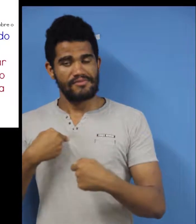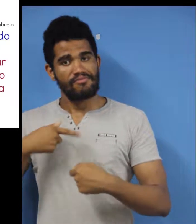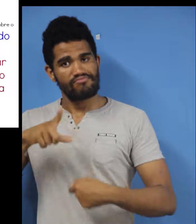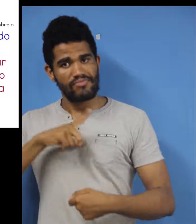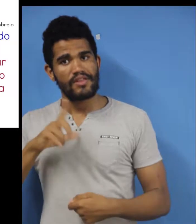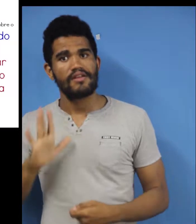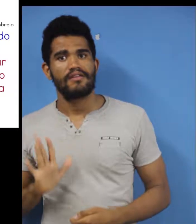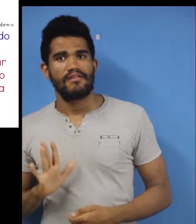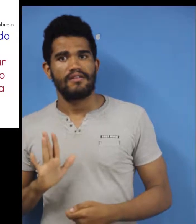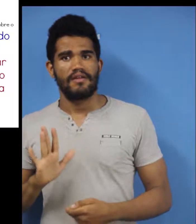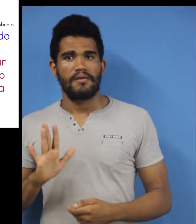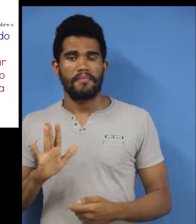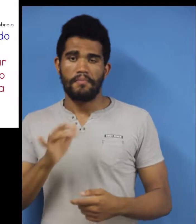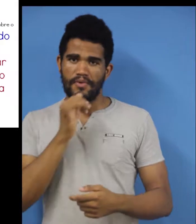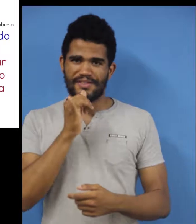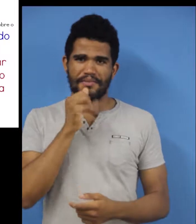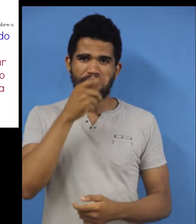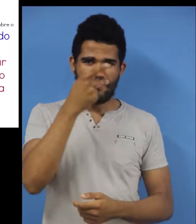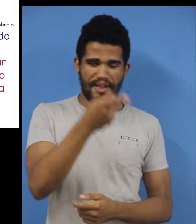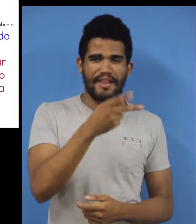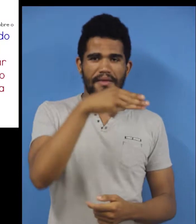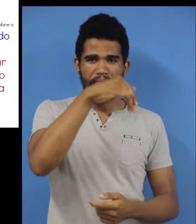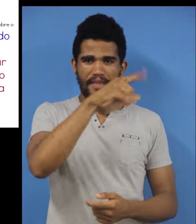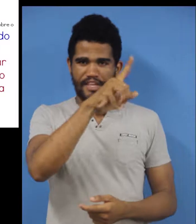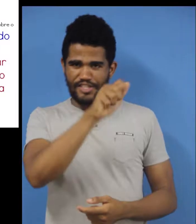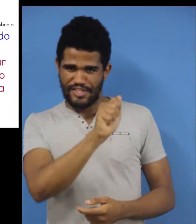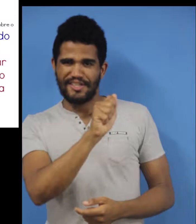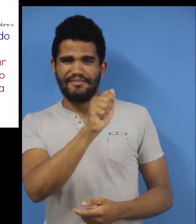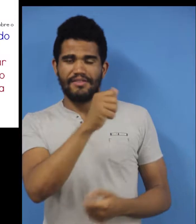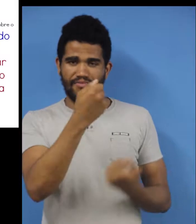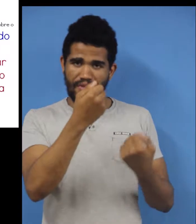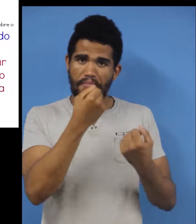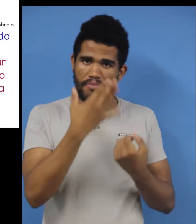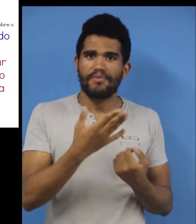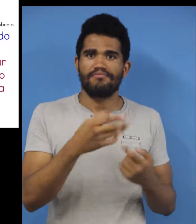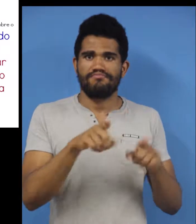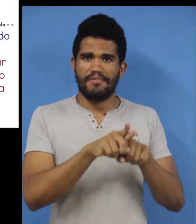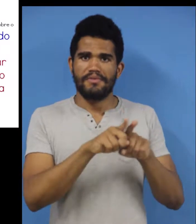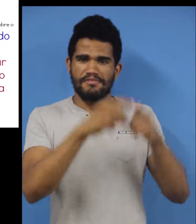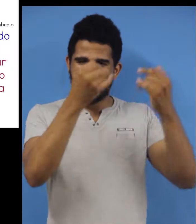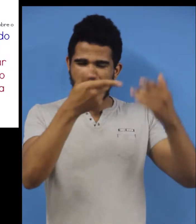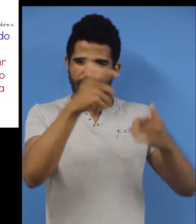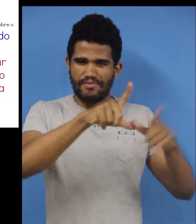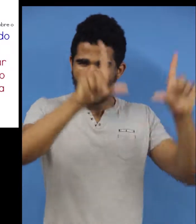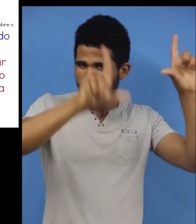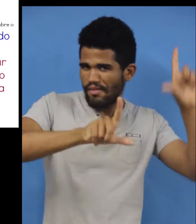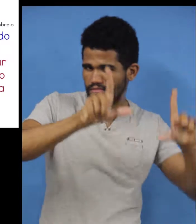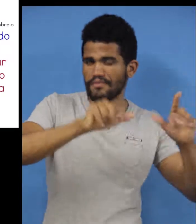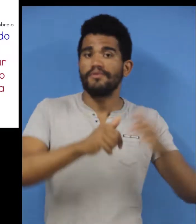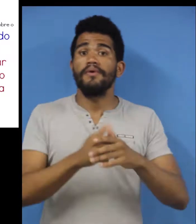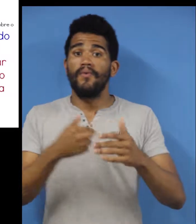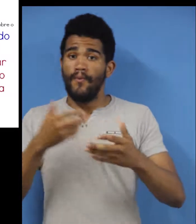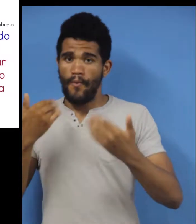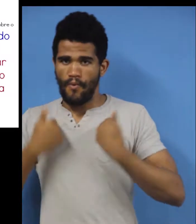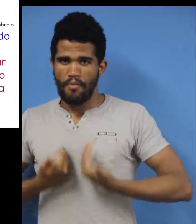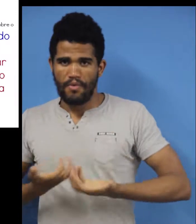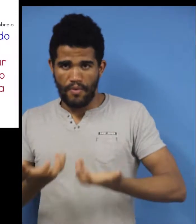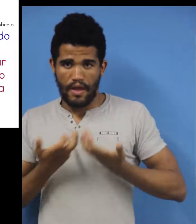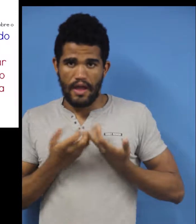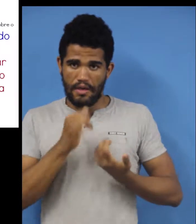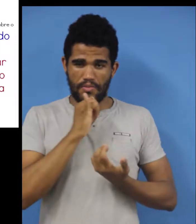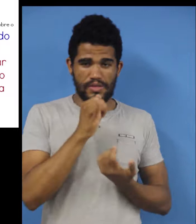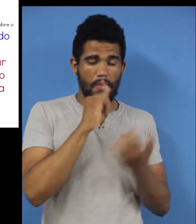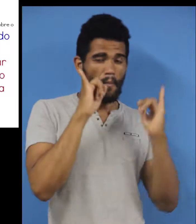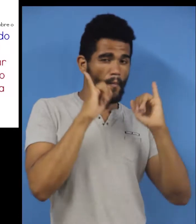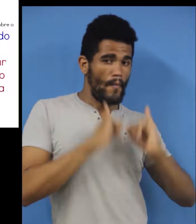minha introdução, tá? Não é obrigatório, mas é interessante você fazer isso. E o possível, existe a diferença entre o corpo que você pretende,